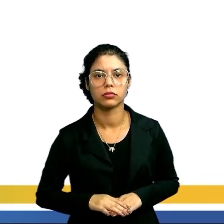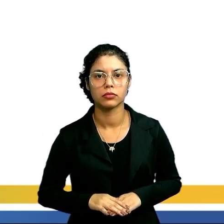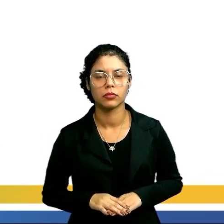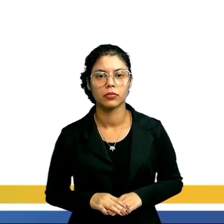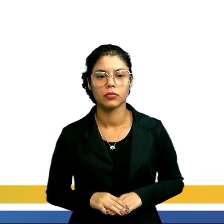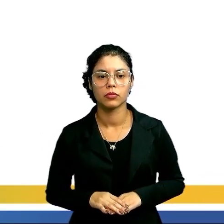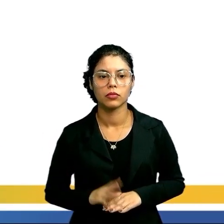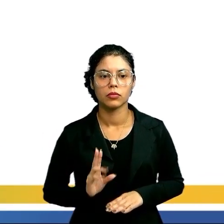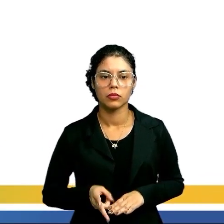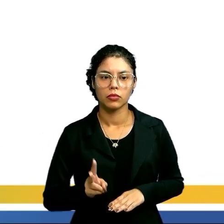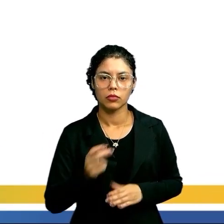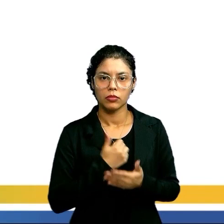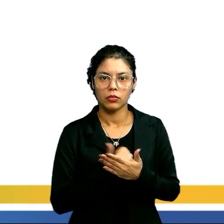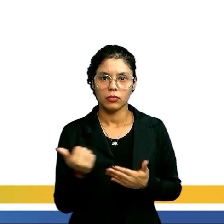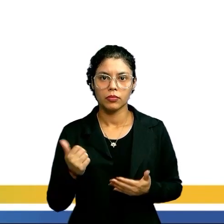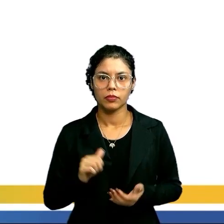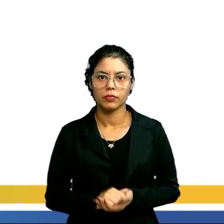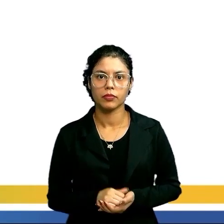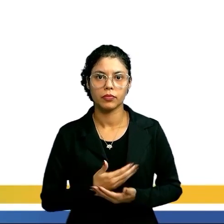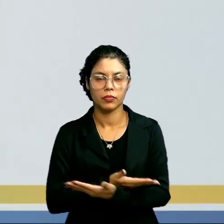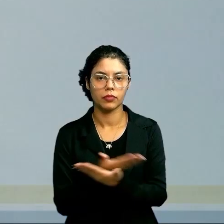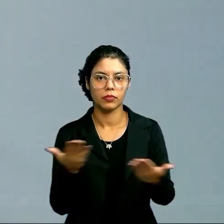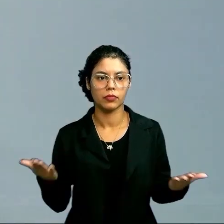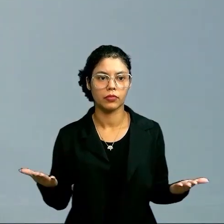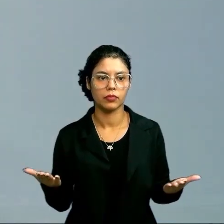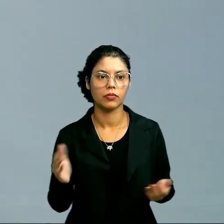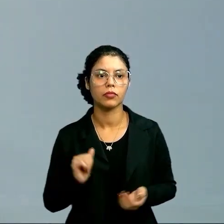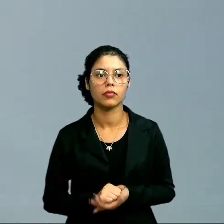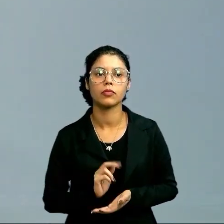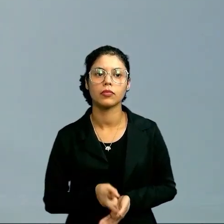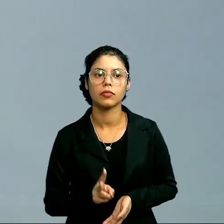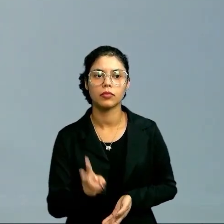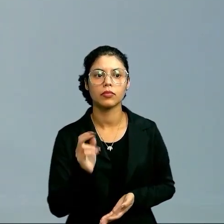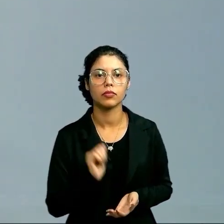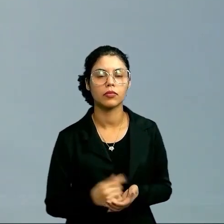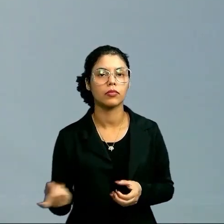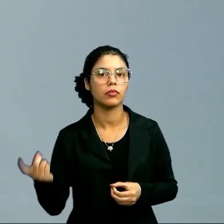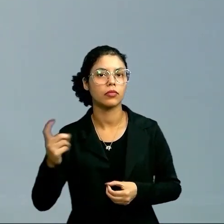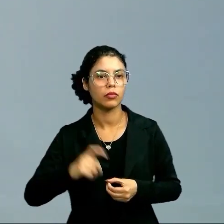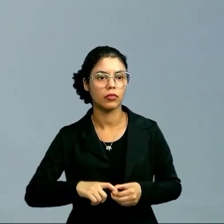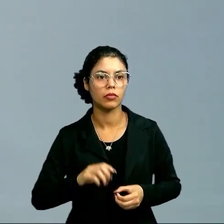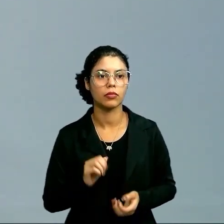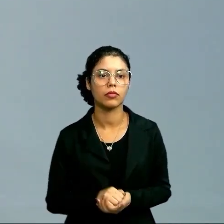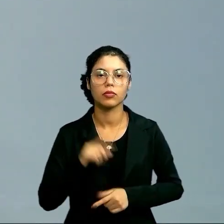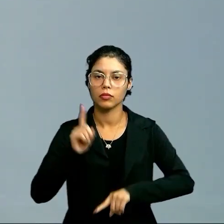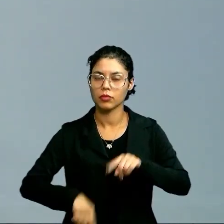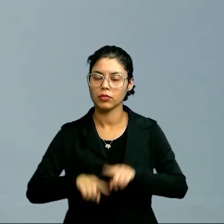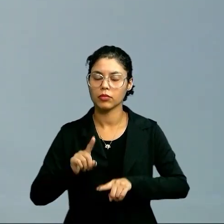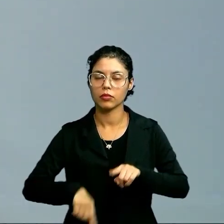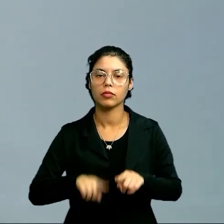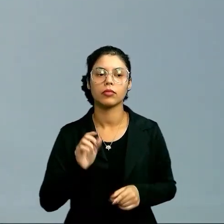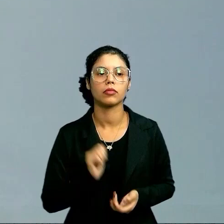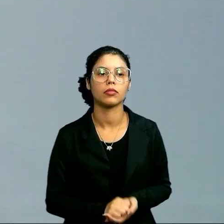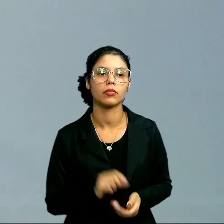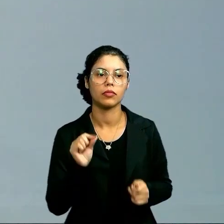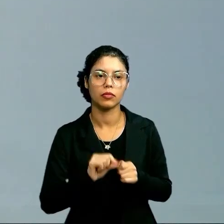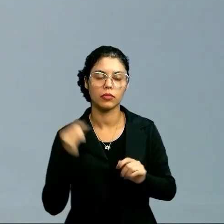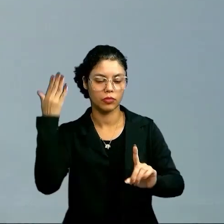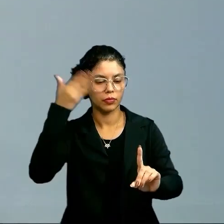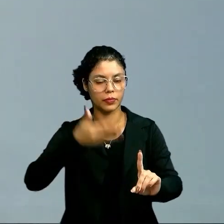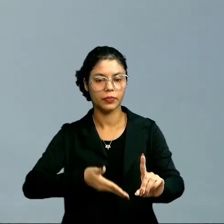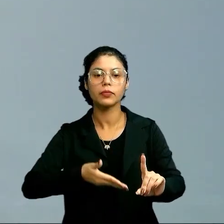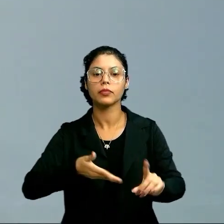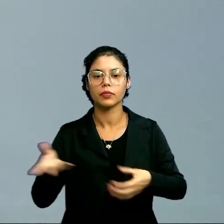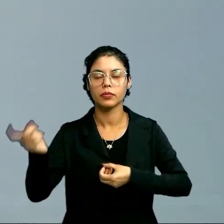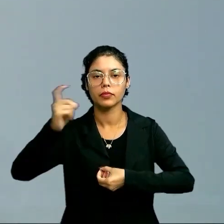e continuar agindo. Convido todos vocês a continuarem voltados para o nosso material didático, fazendo